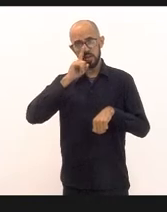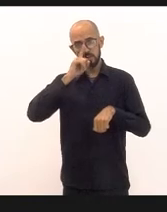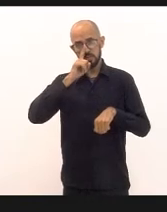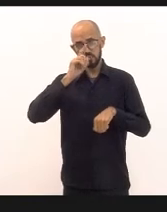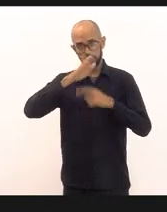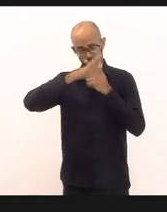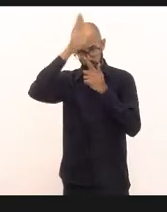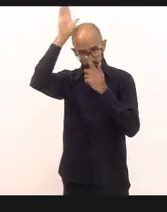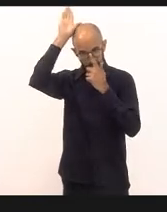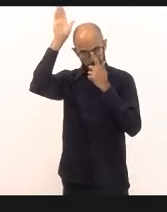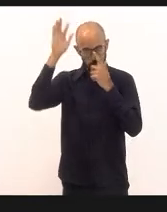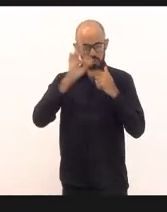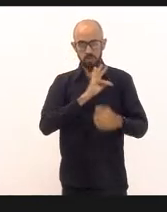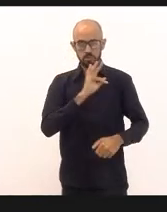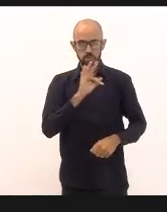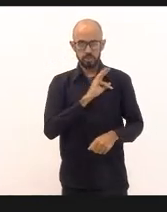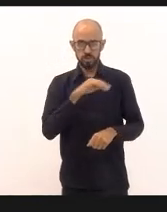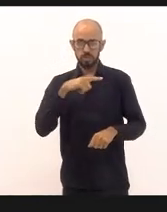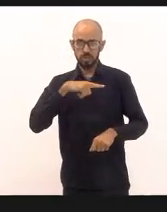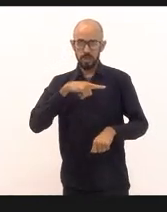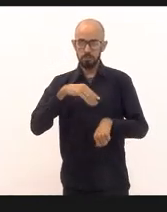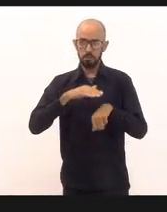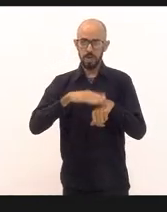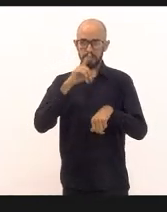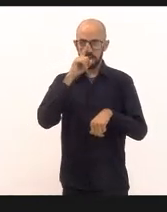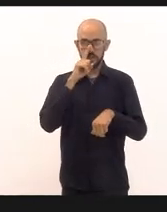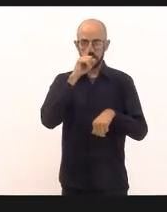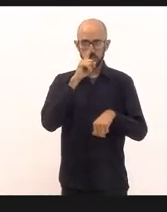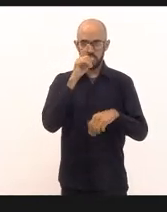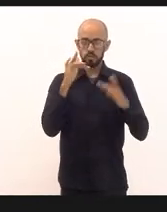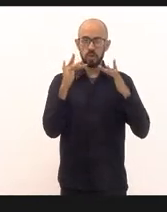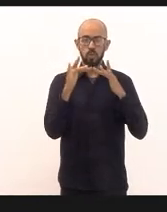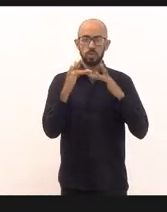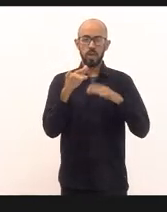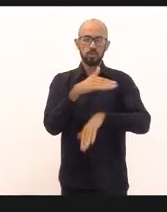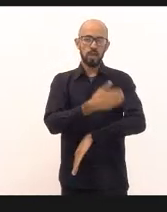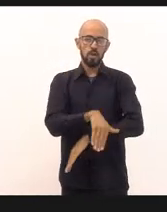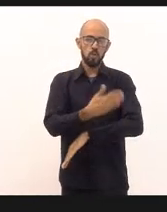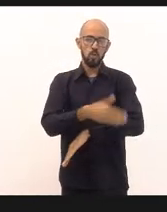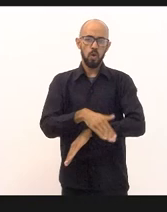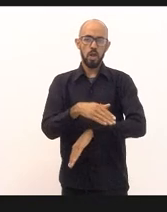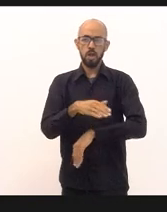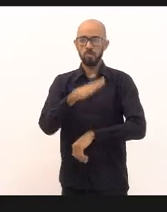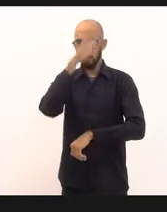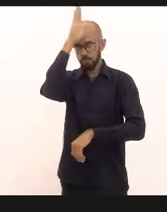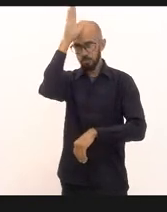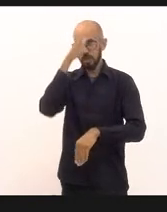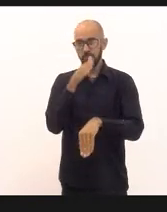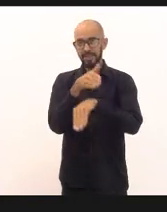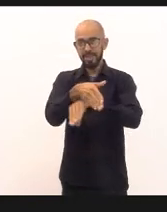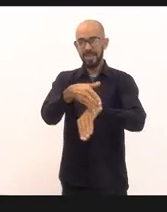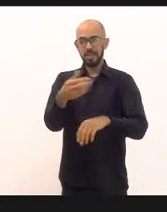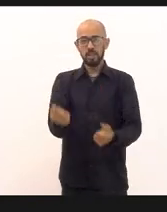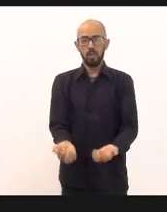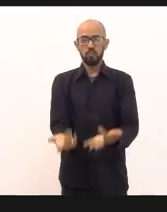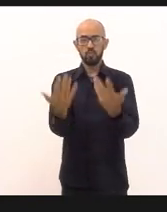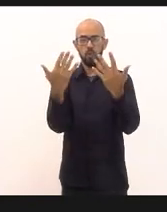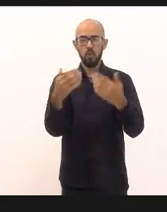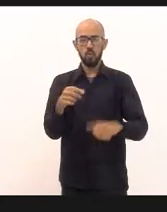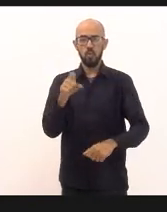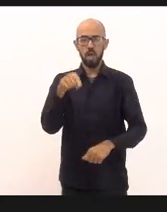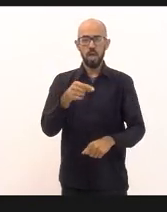os policiais, quem se expõe mais é quem está na rua, é o bombeiro que entra no incêndio, é o salva-vidas que entra no